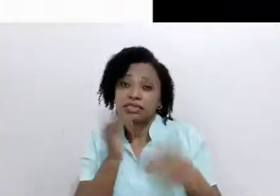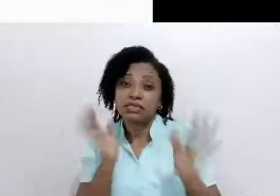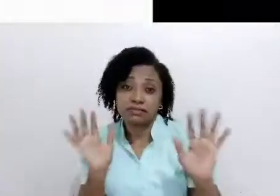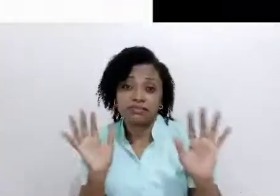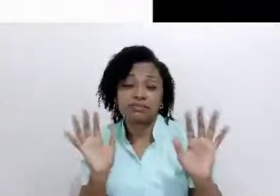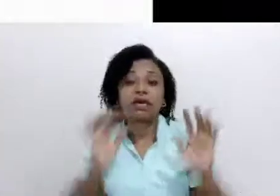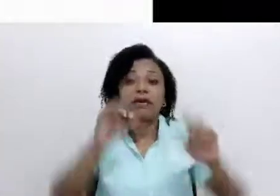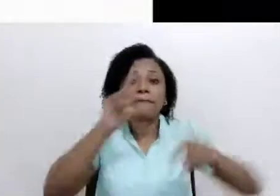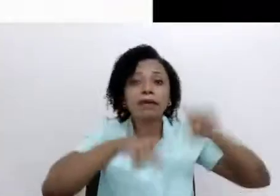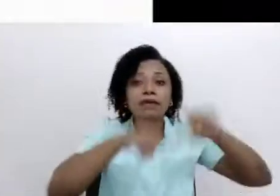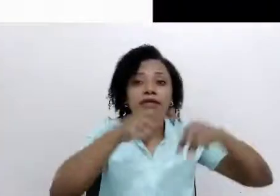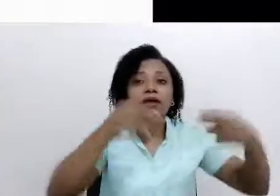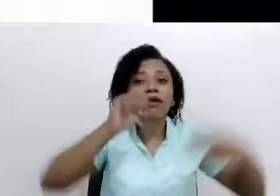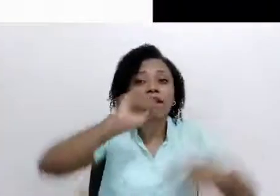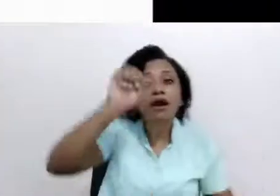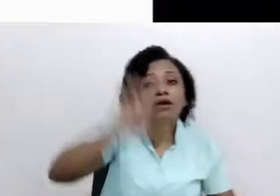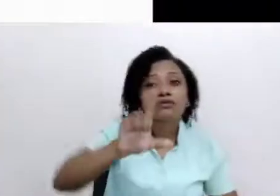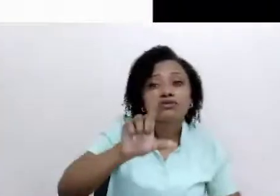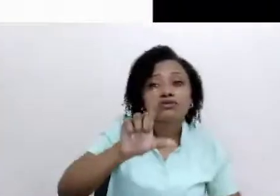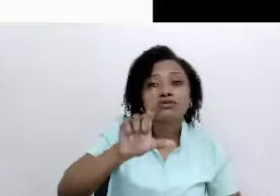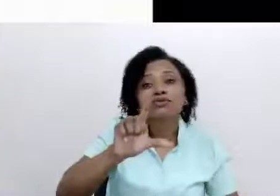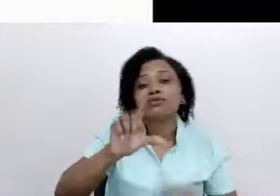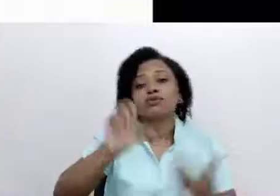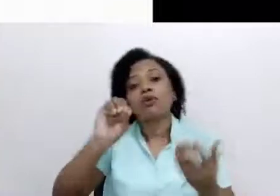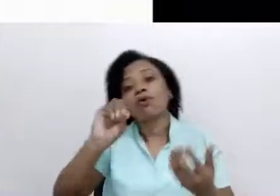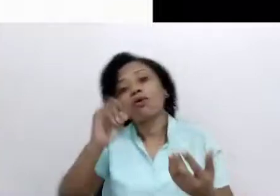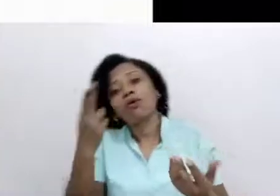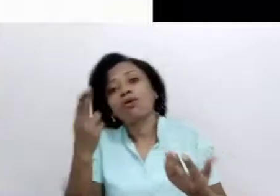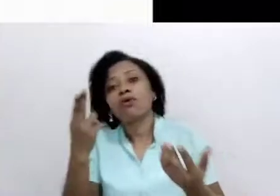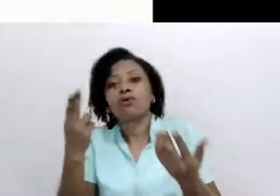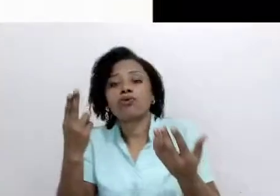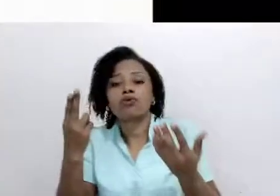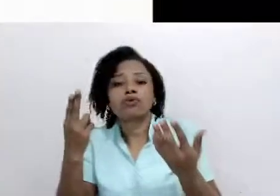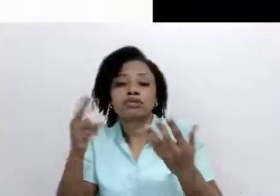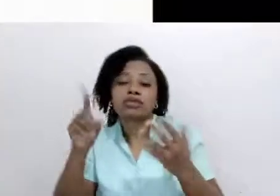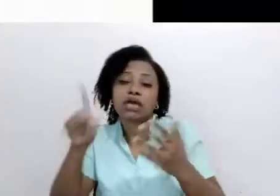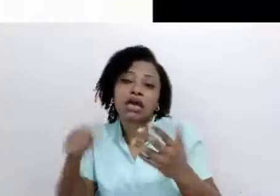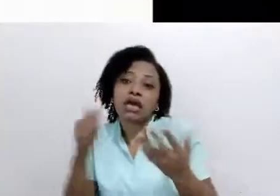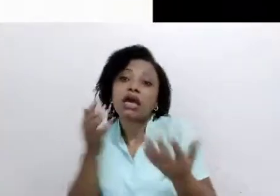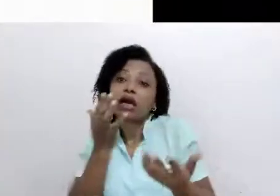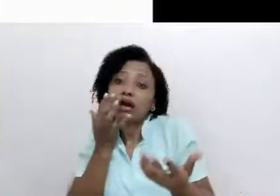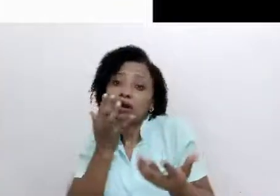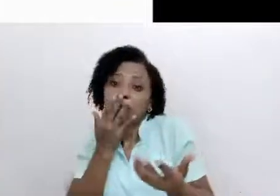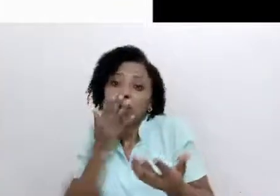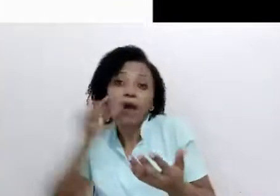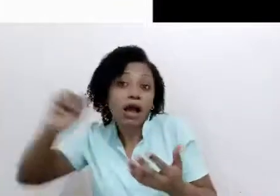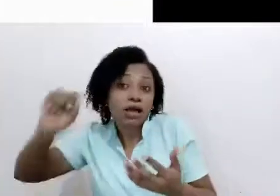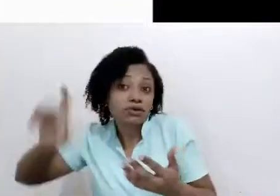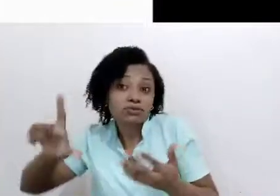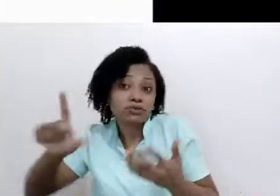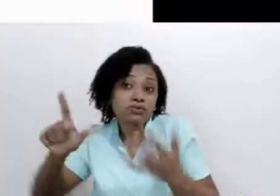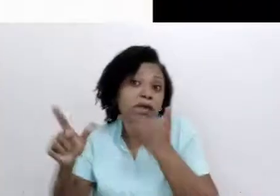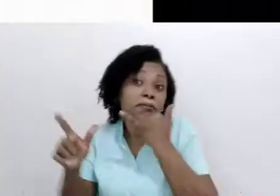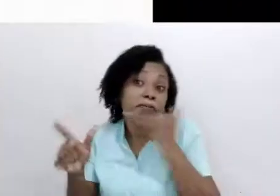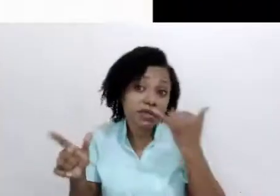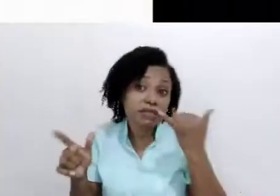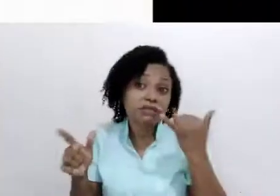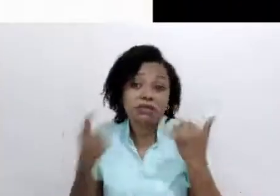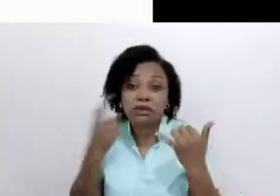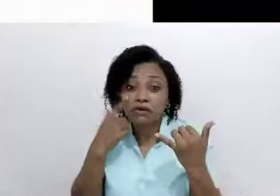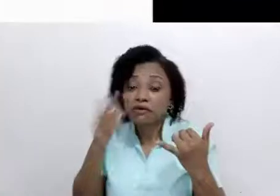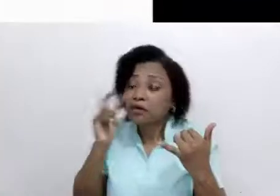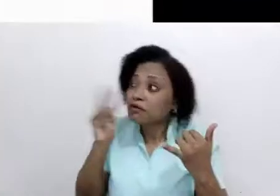Por exemplo, se a gente tivesse um objeto azul, ou um corpo, um objeto ele é azul, por quê? Porque quando ele